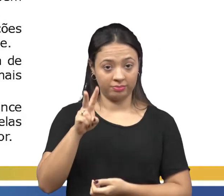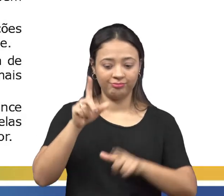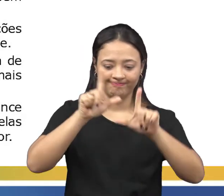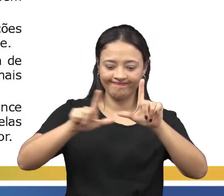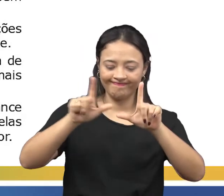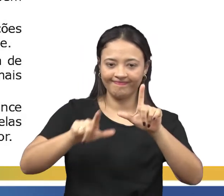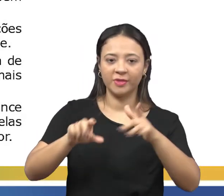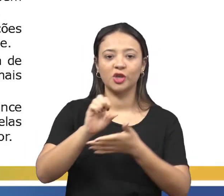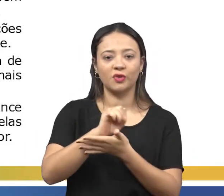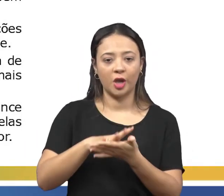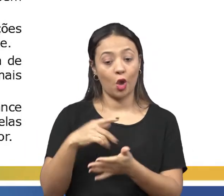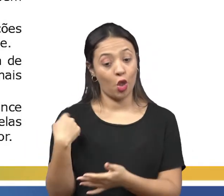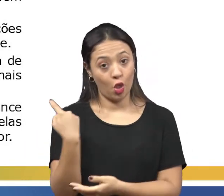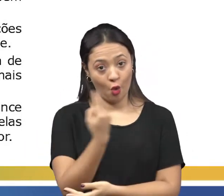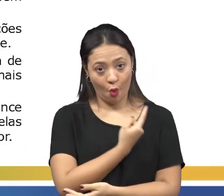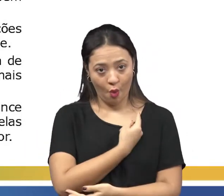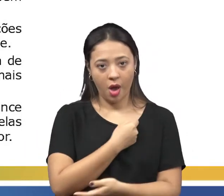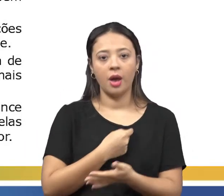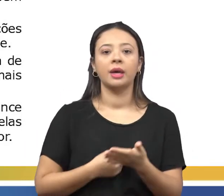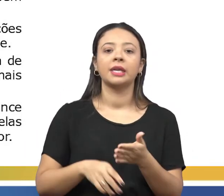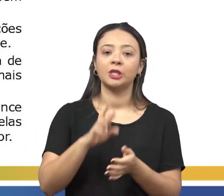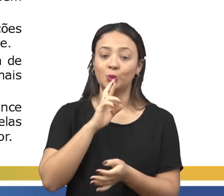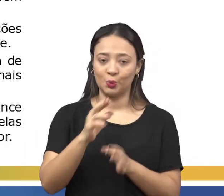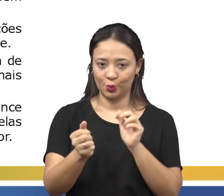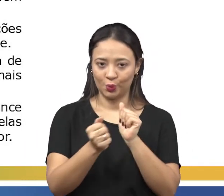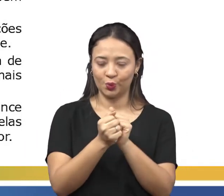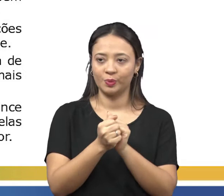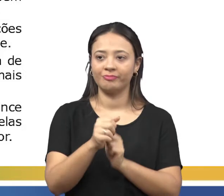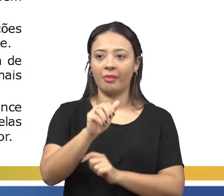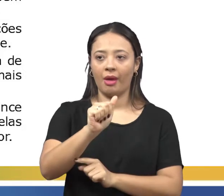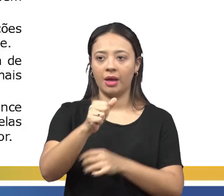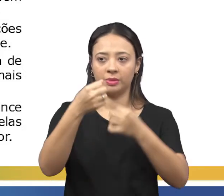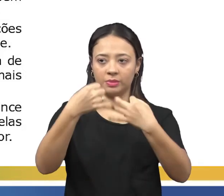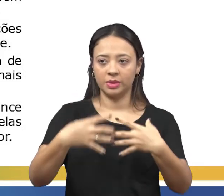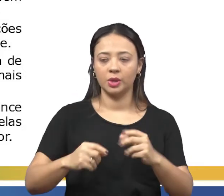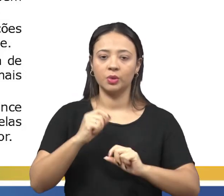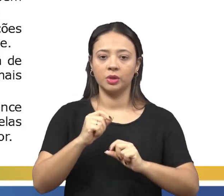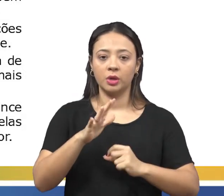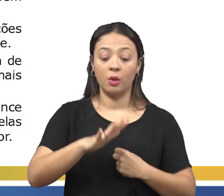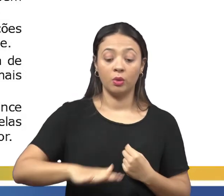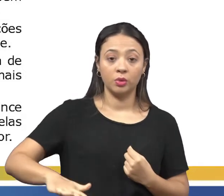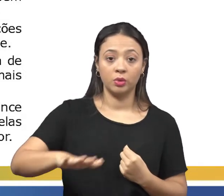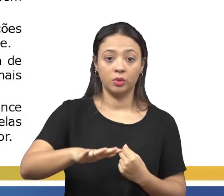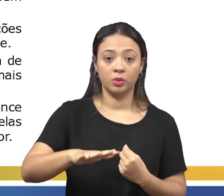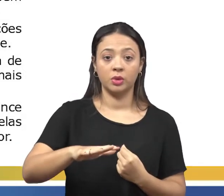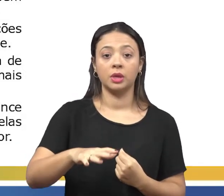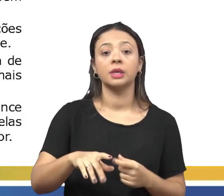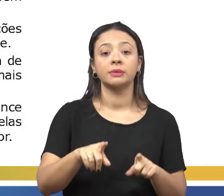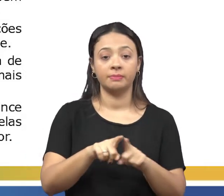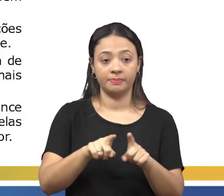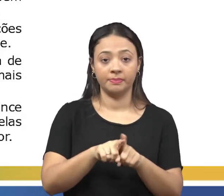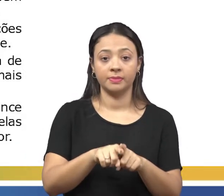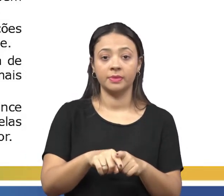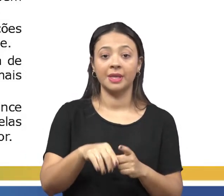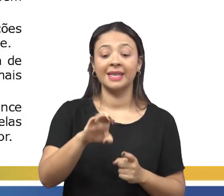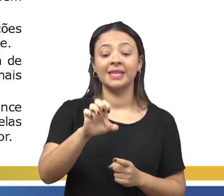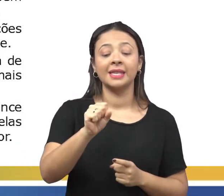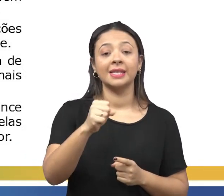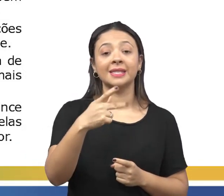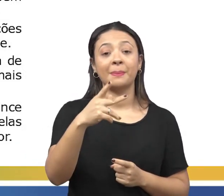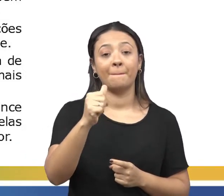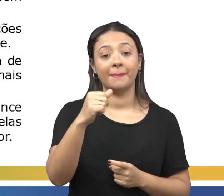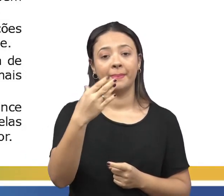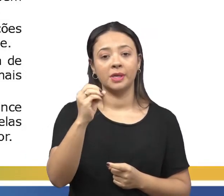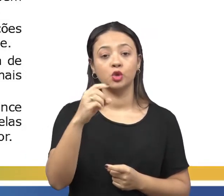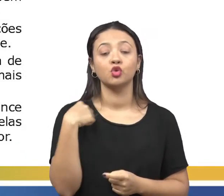agora resolvendo junto, né? A questão lá diz assim: o espaço e paisagem são diferentes porque o espaço é uma produção